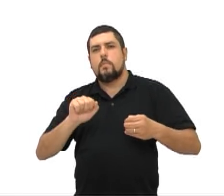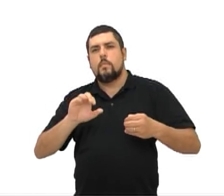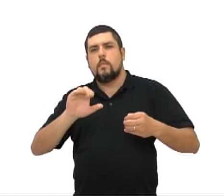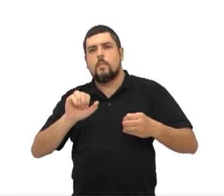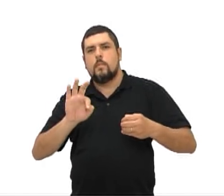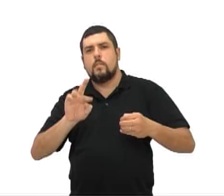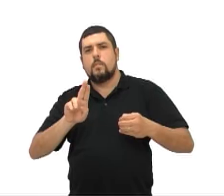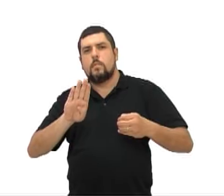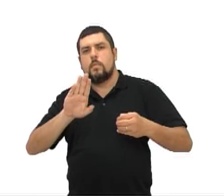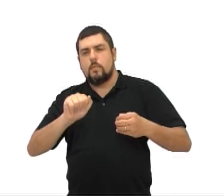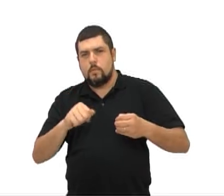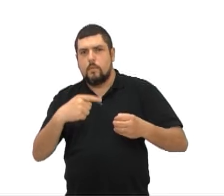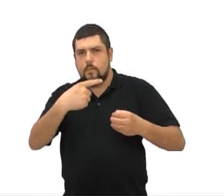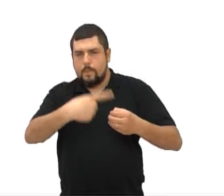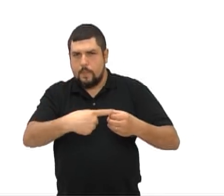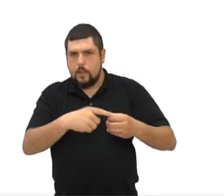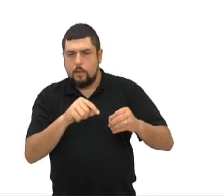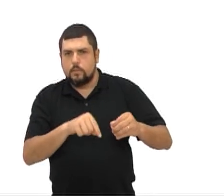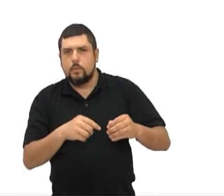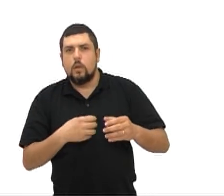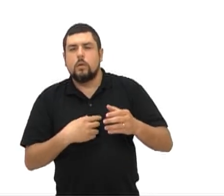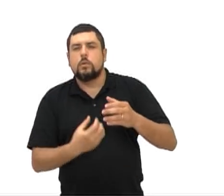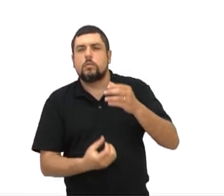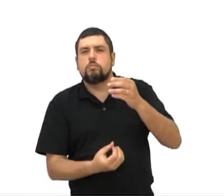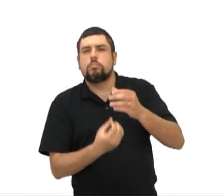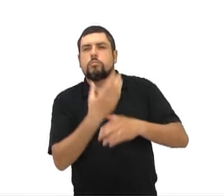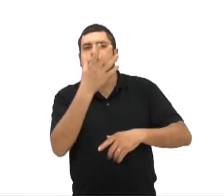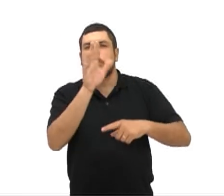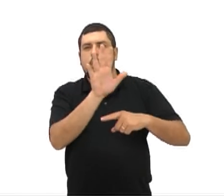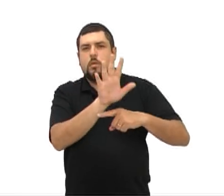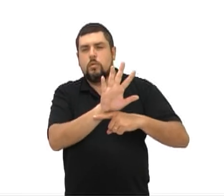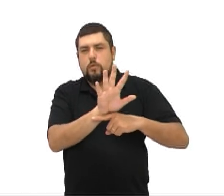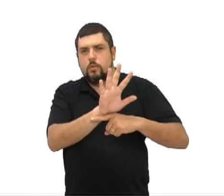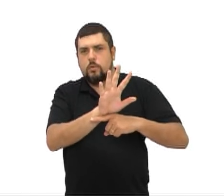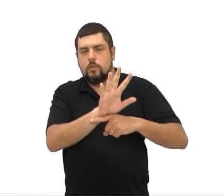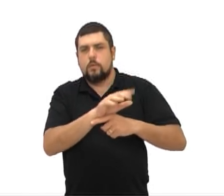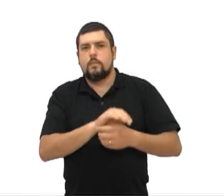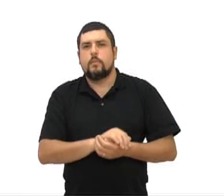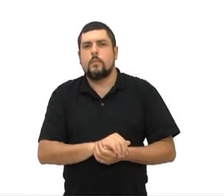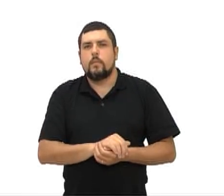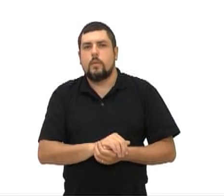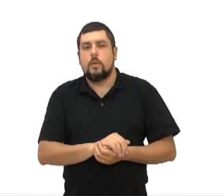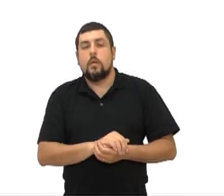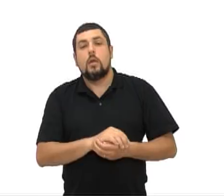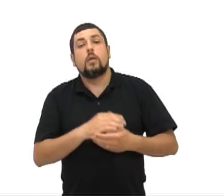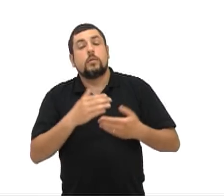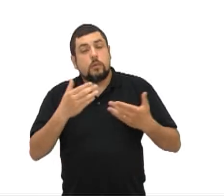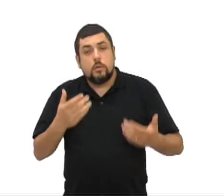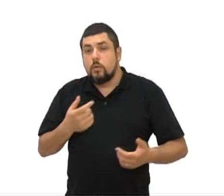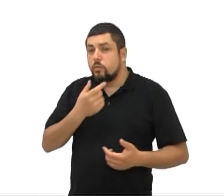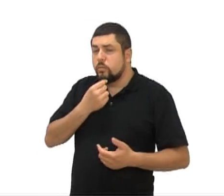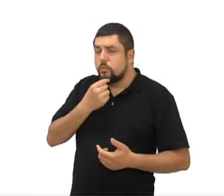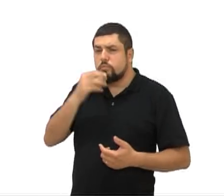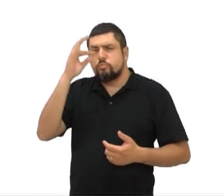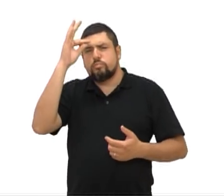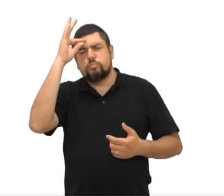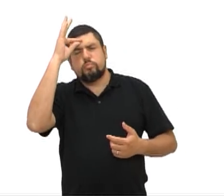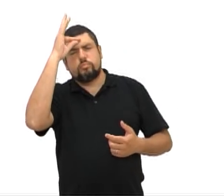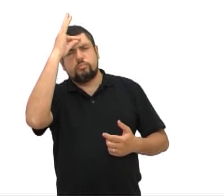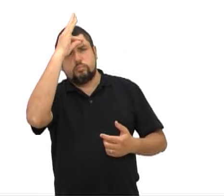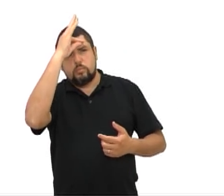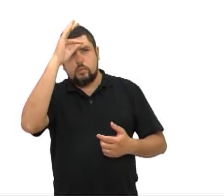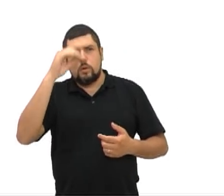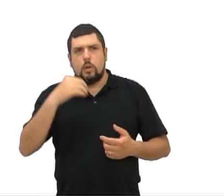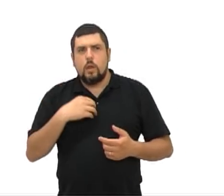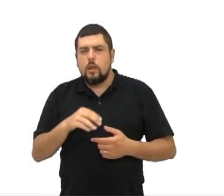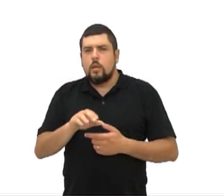e lá pretende abrir um cinema. Por conta da sua inocência e humor, Cine